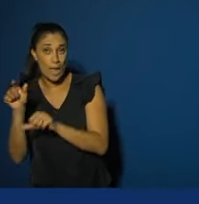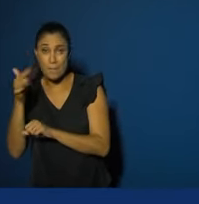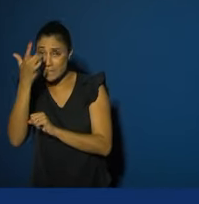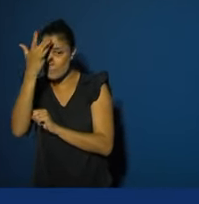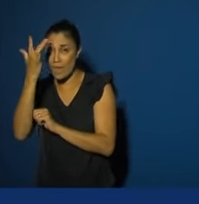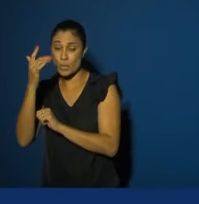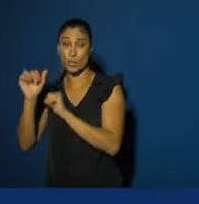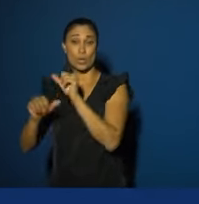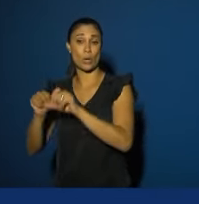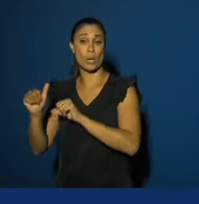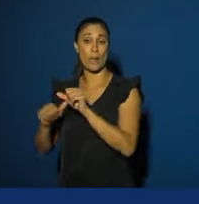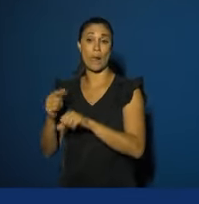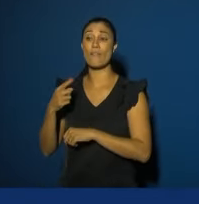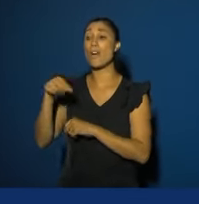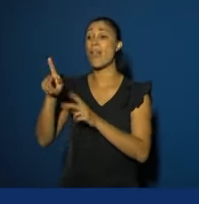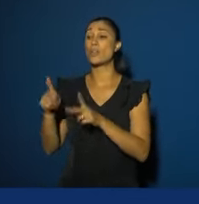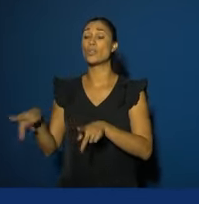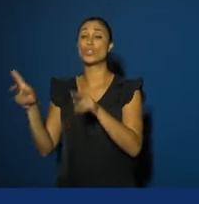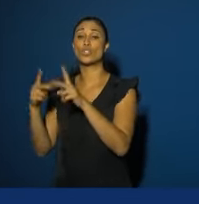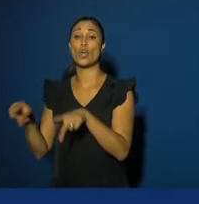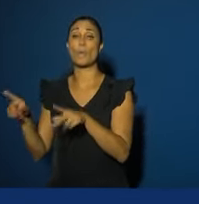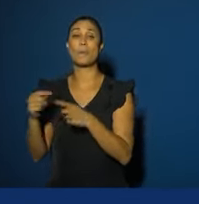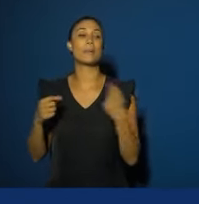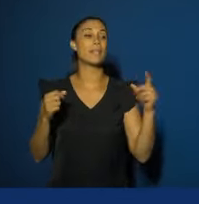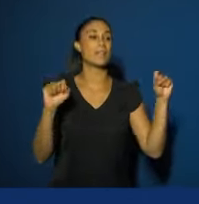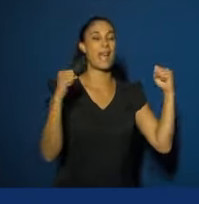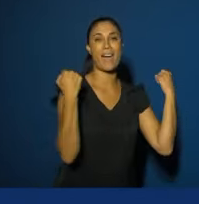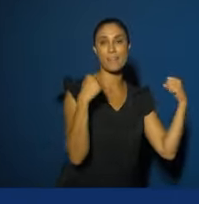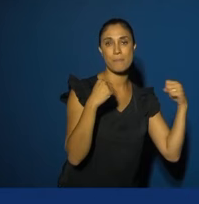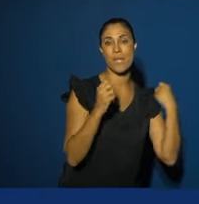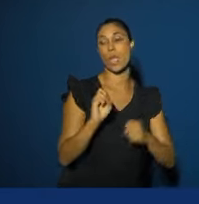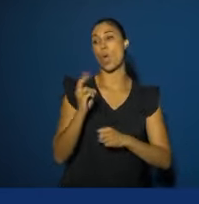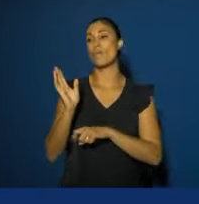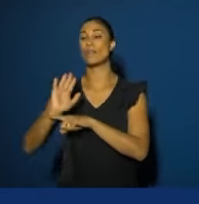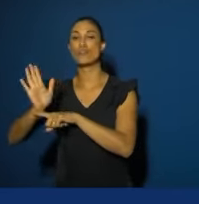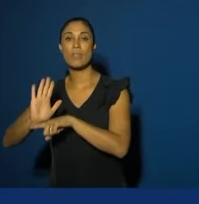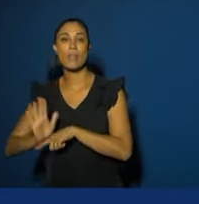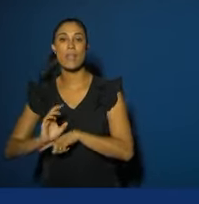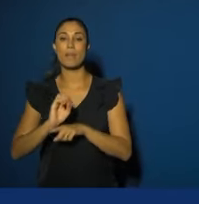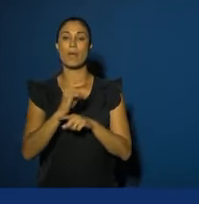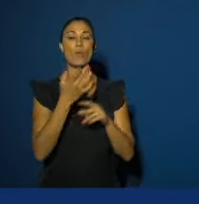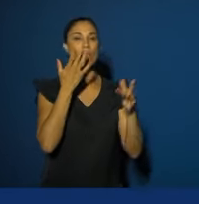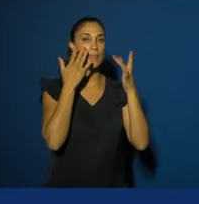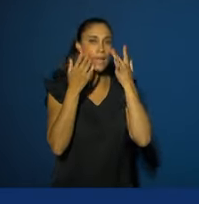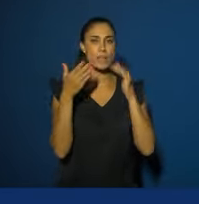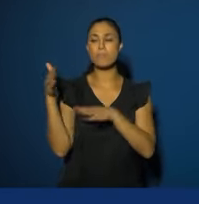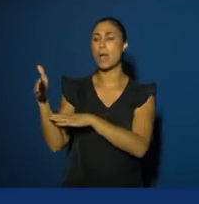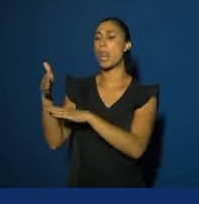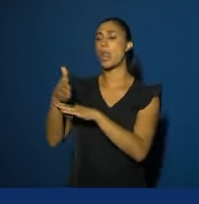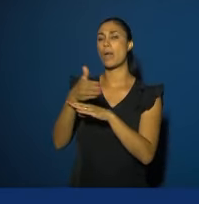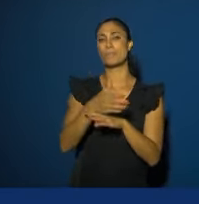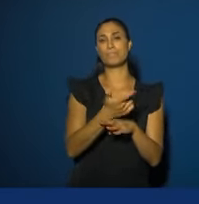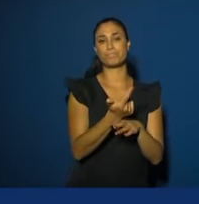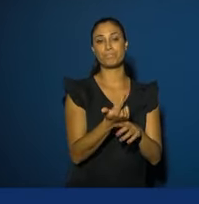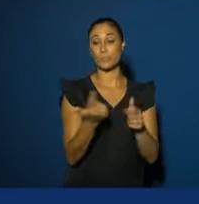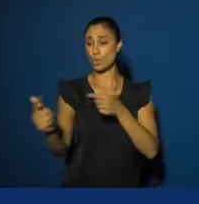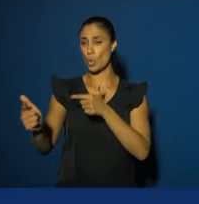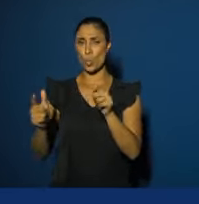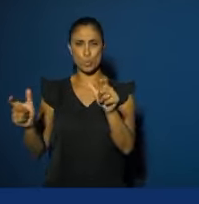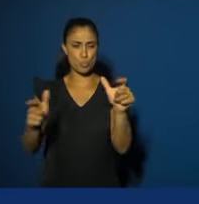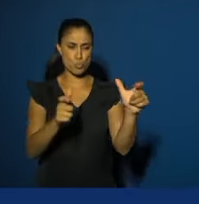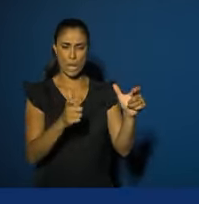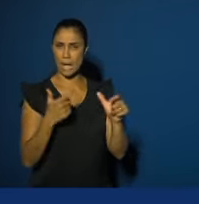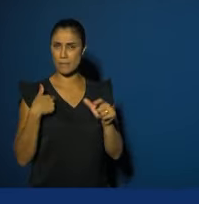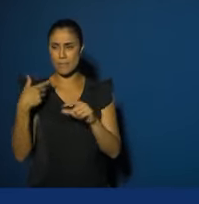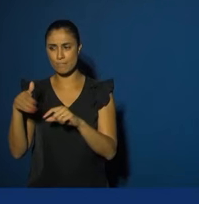trocar no shopping ele já vai ao Shopping para ir na academia ou vai no cinema ou vai no teatro ou vai em algum outro outro outro razão de